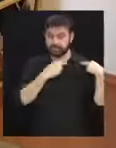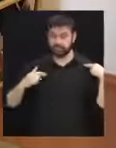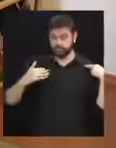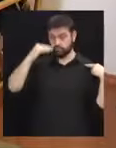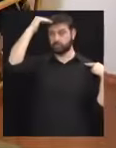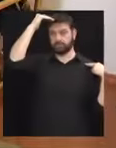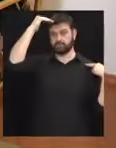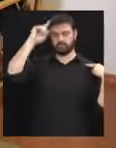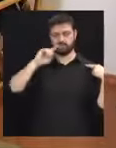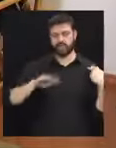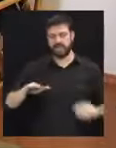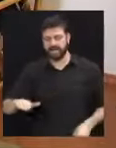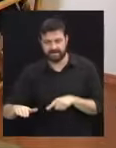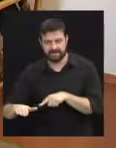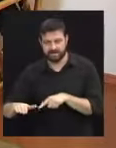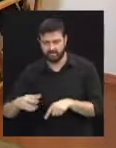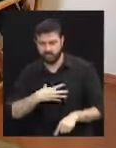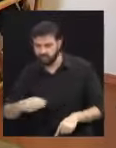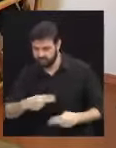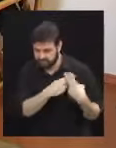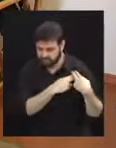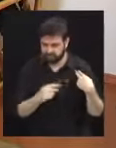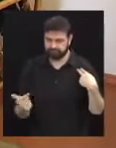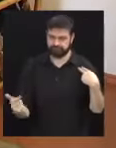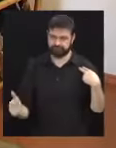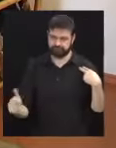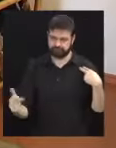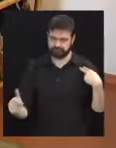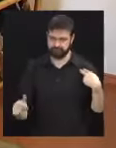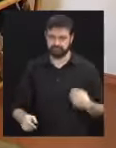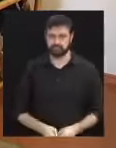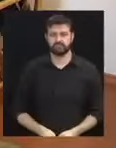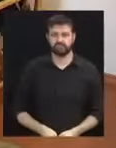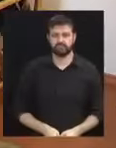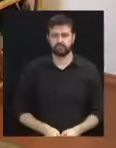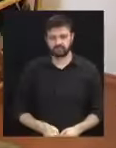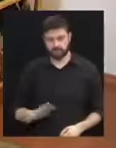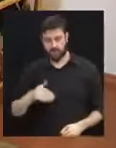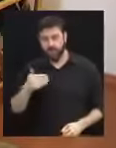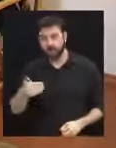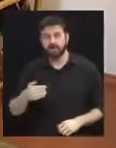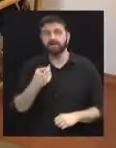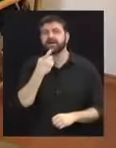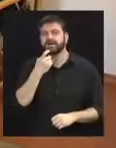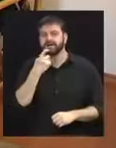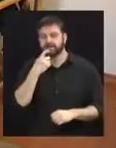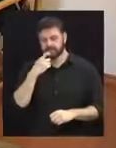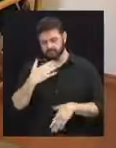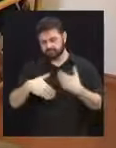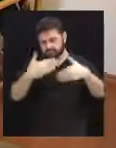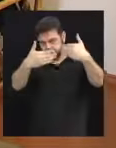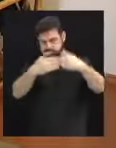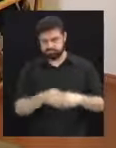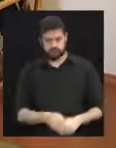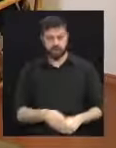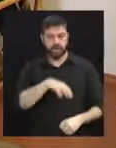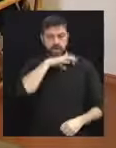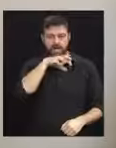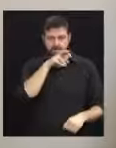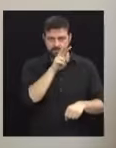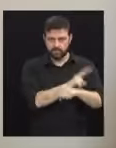como uma criança se responsabilizar, por isso que a última palavra é do adulto. Agora a gente sabe o quanto Campinas evoluiu na questão de proteção